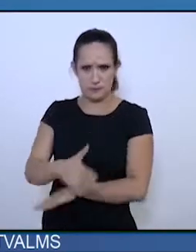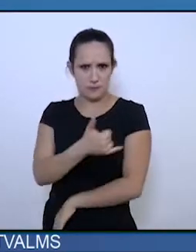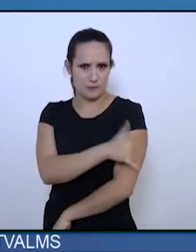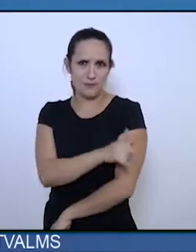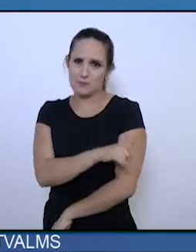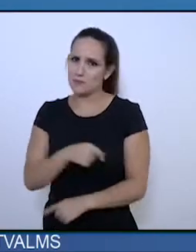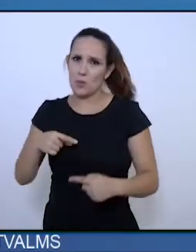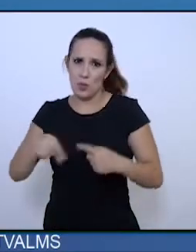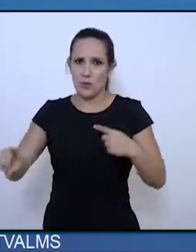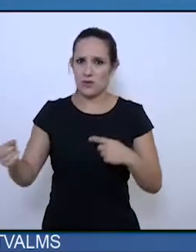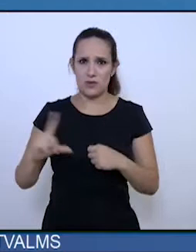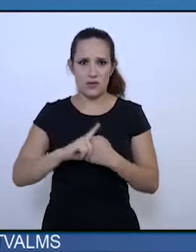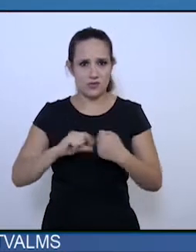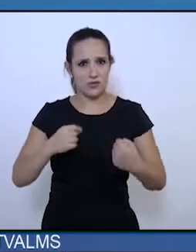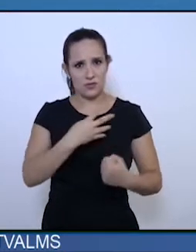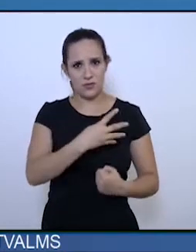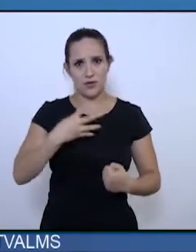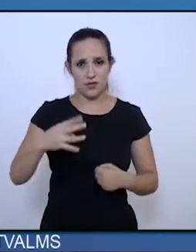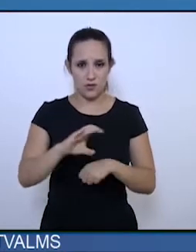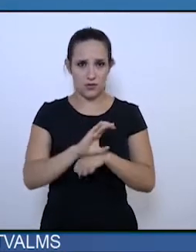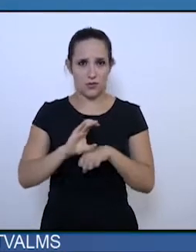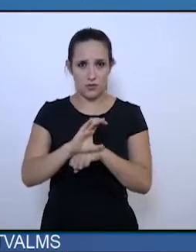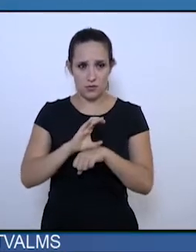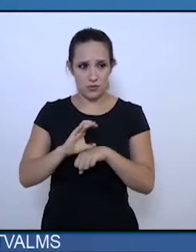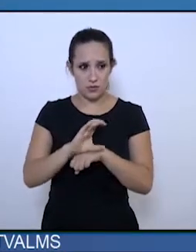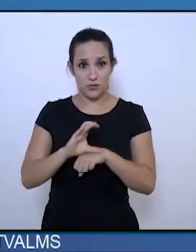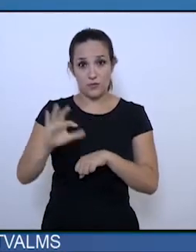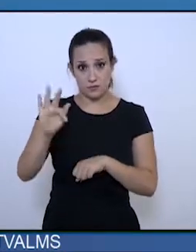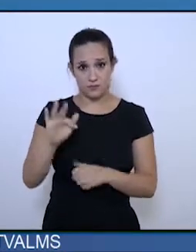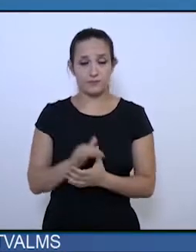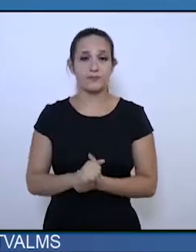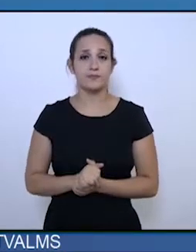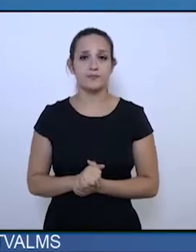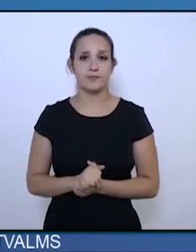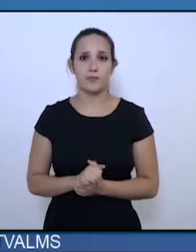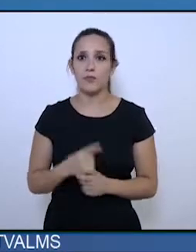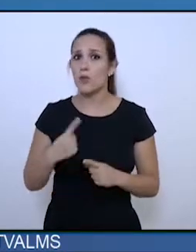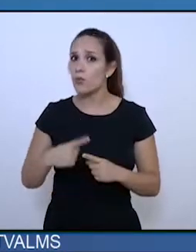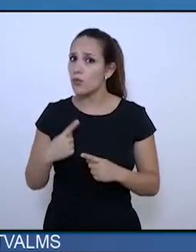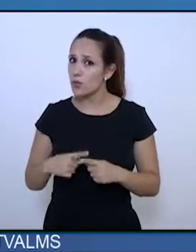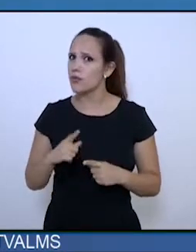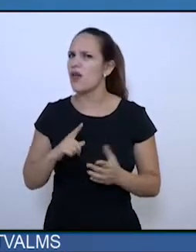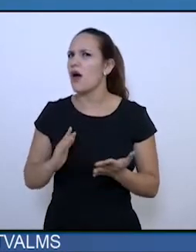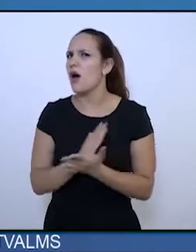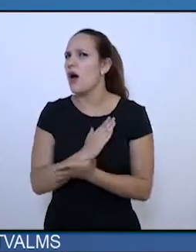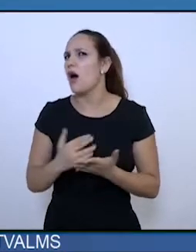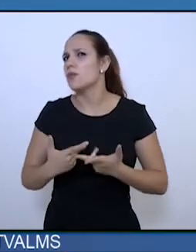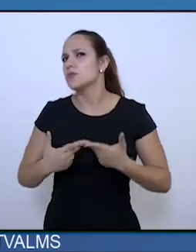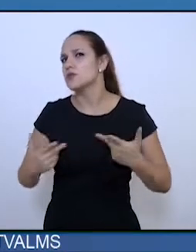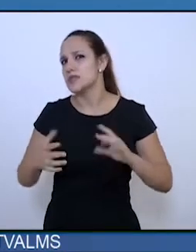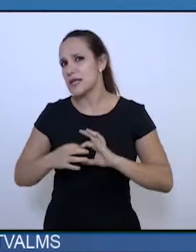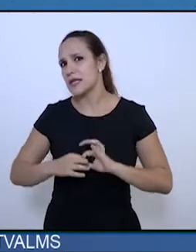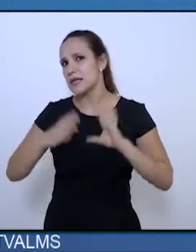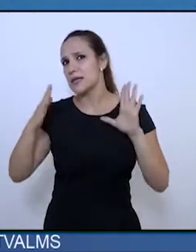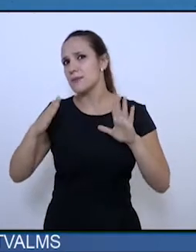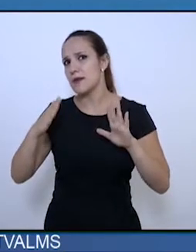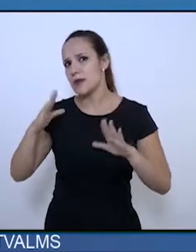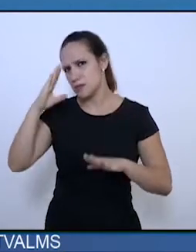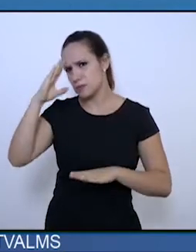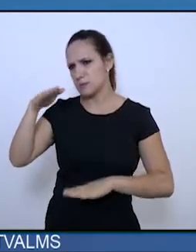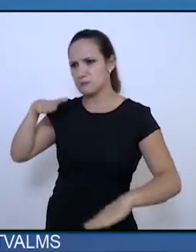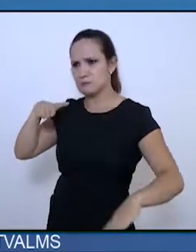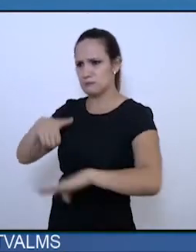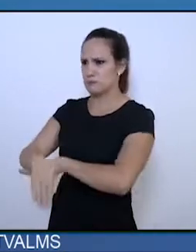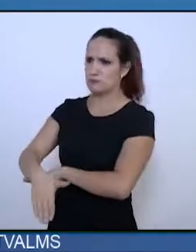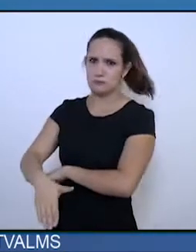artigo 34 da Constituição da República, pois, dentre as condições autorizativas de intervenção federal,